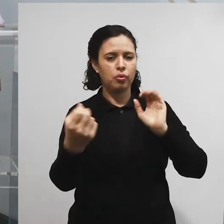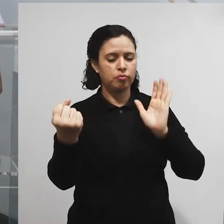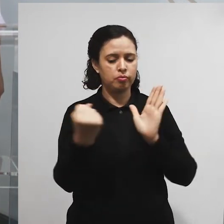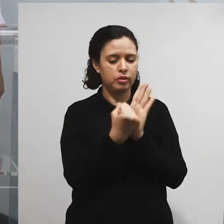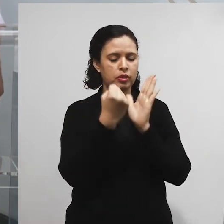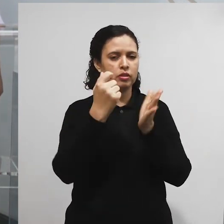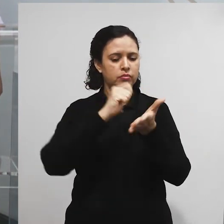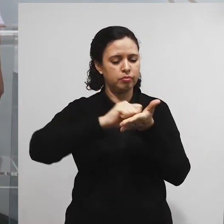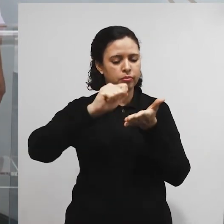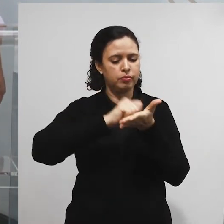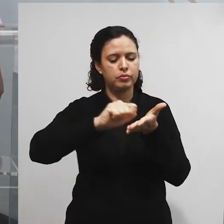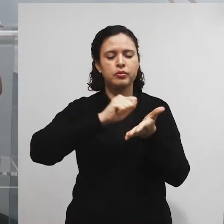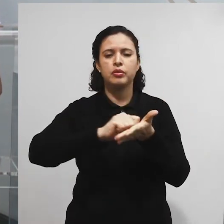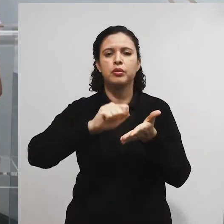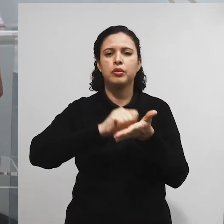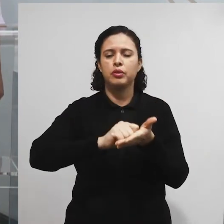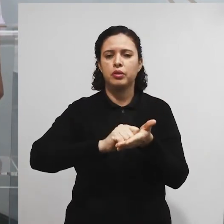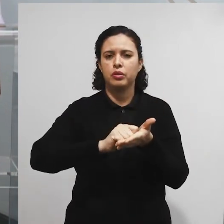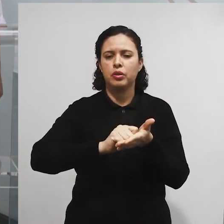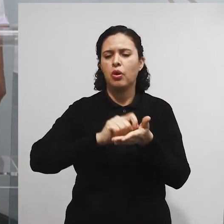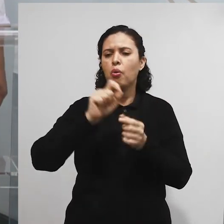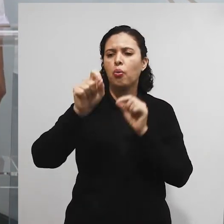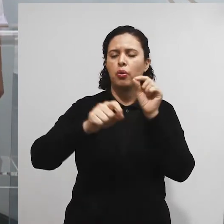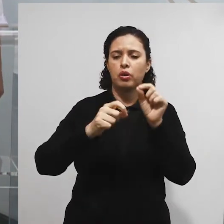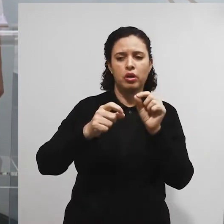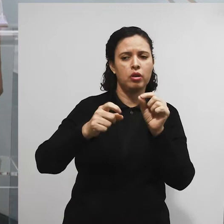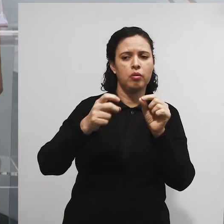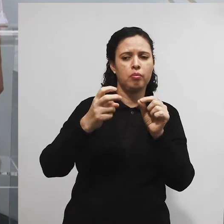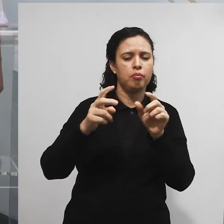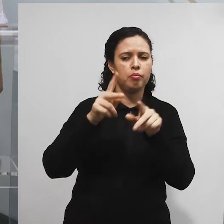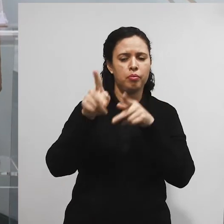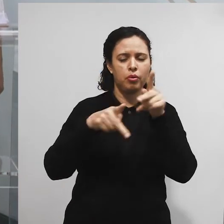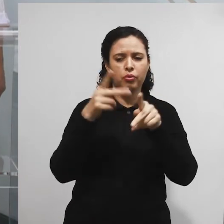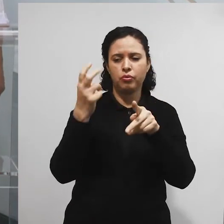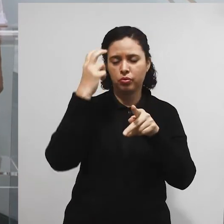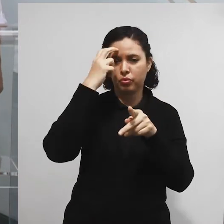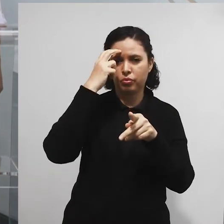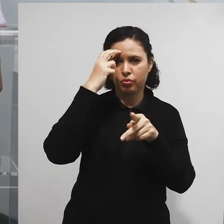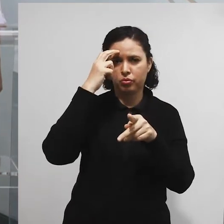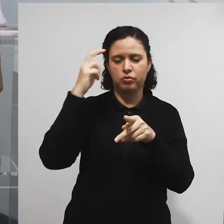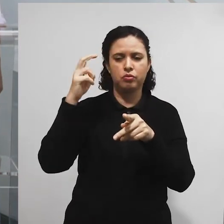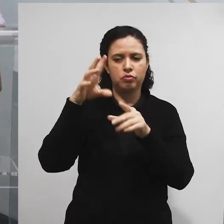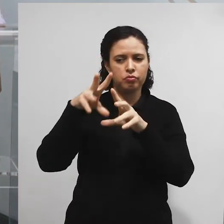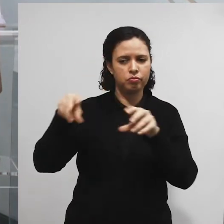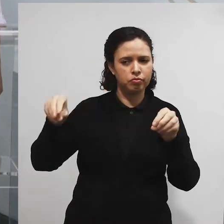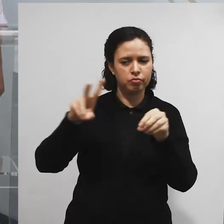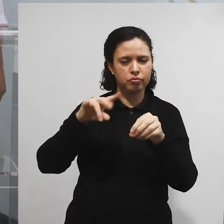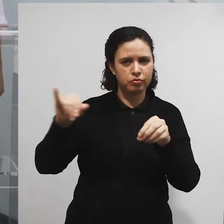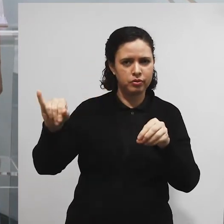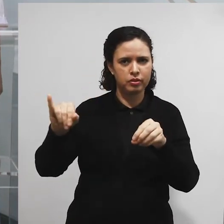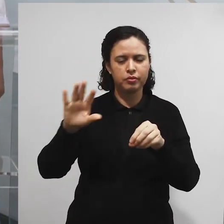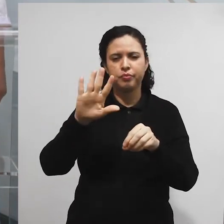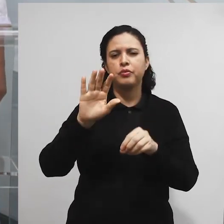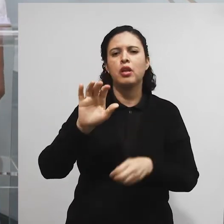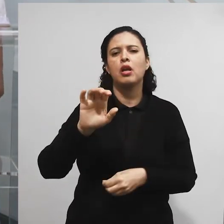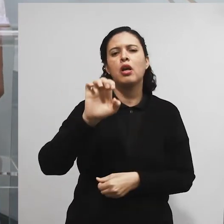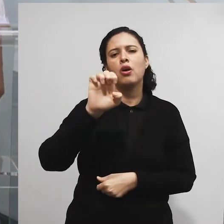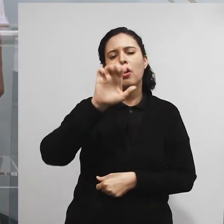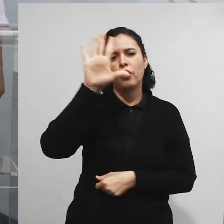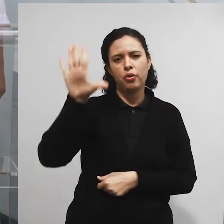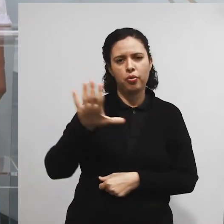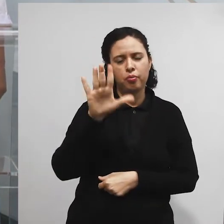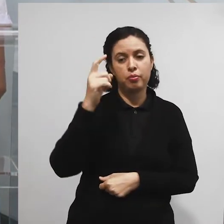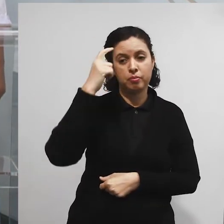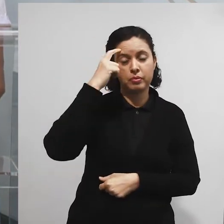para registrar aquilo que estava para desaparecer. Quando os europeus fazem isso, eles imaginavam o seguinte: é